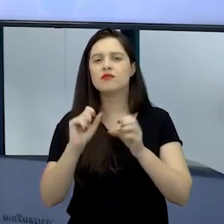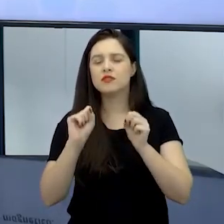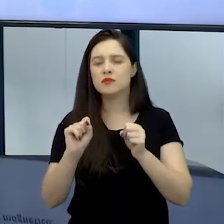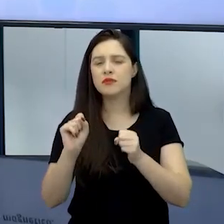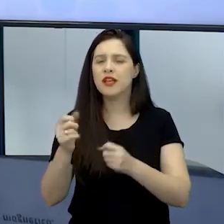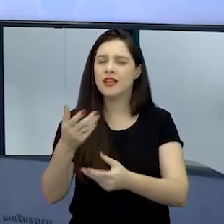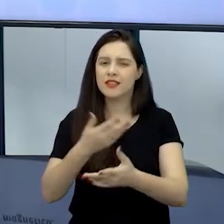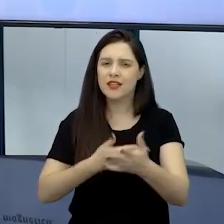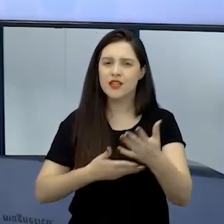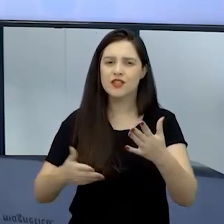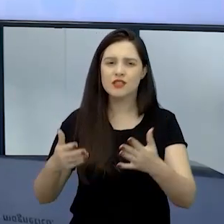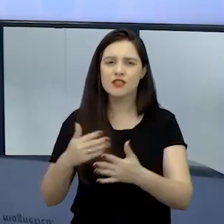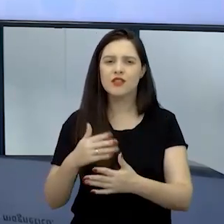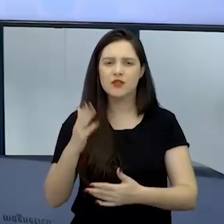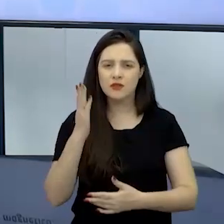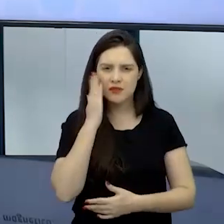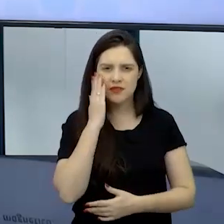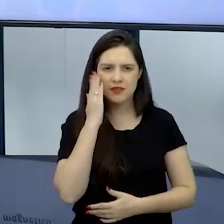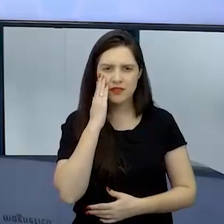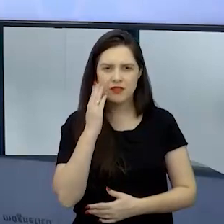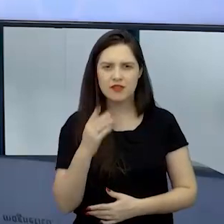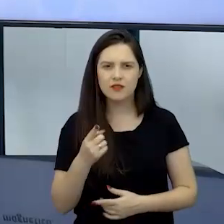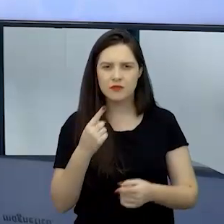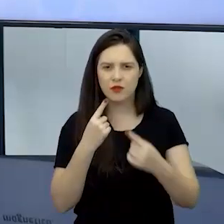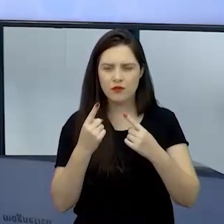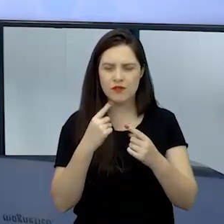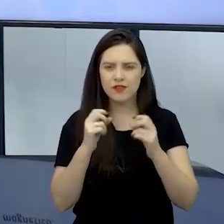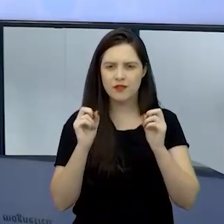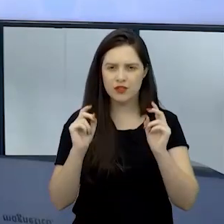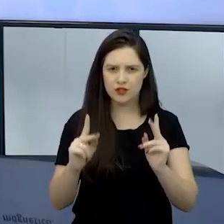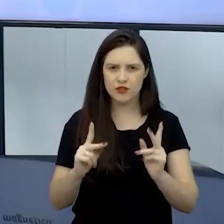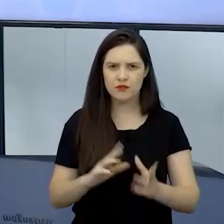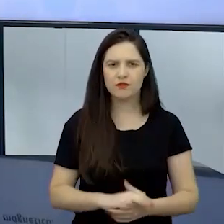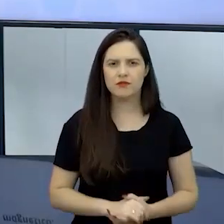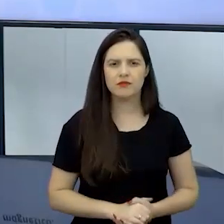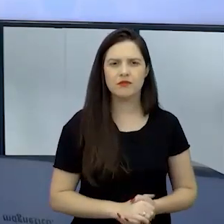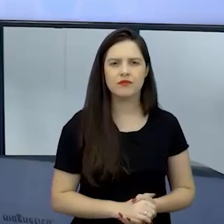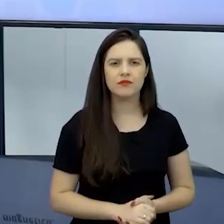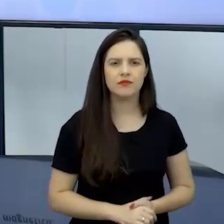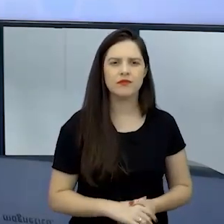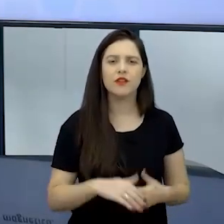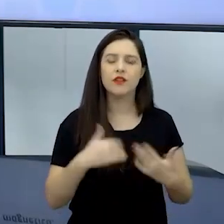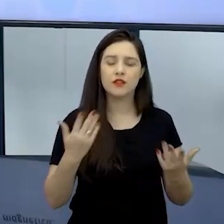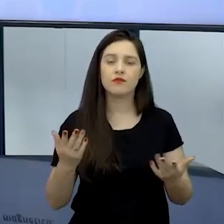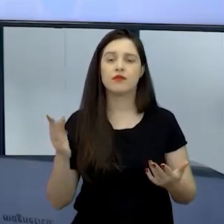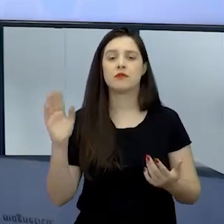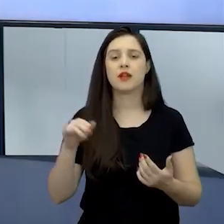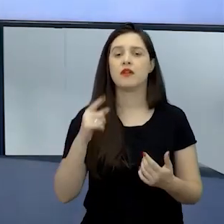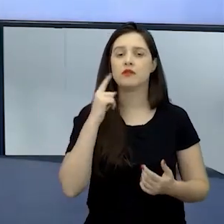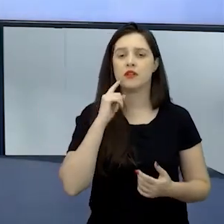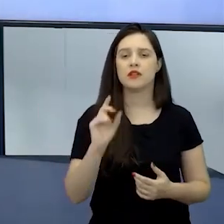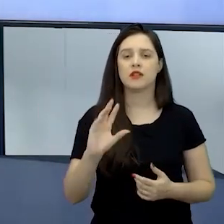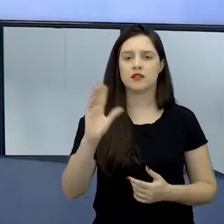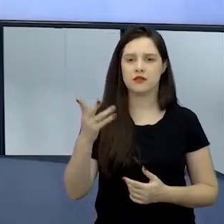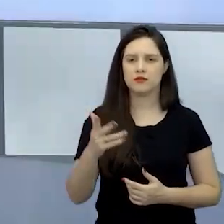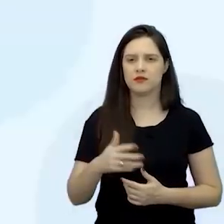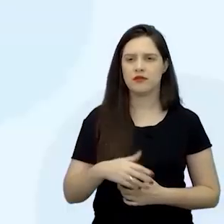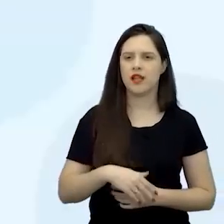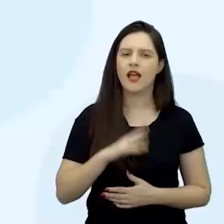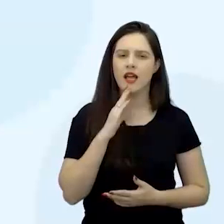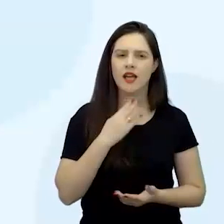assina aí, Gibalina, quando tiver tudo tranquilo aí, pra Gibalina falar com a gente. Então, vamos lá, o que acontece?